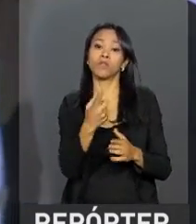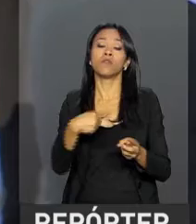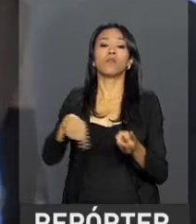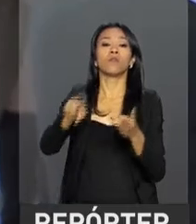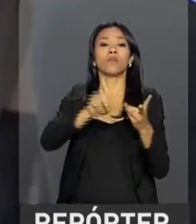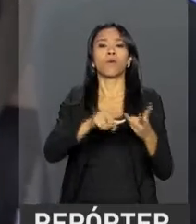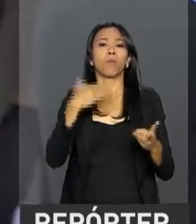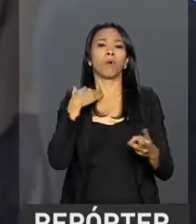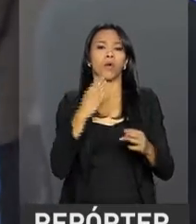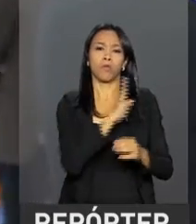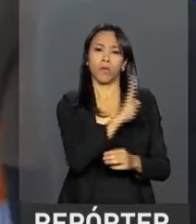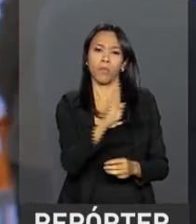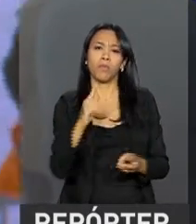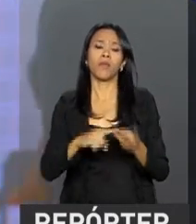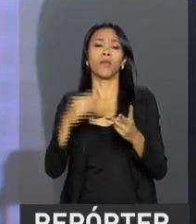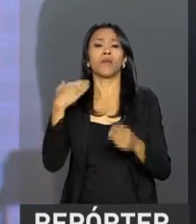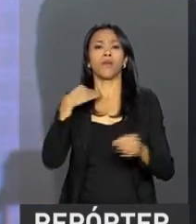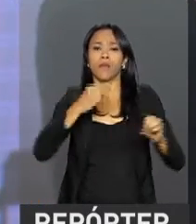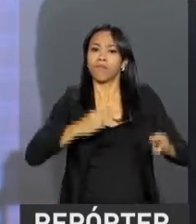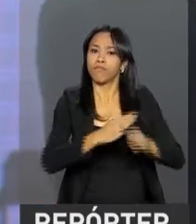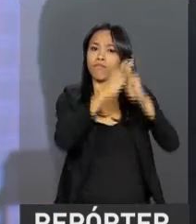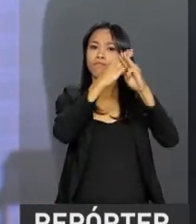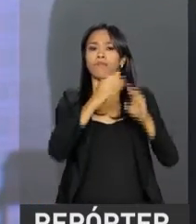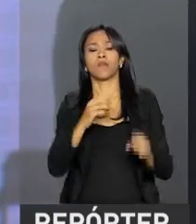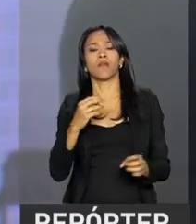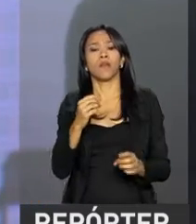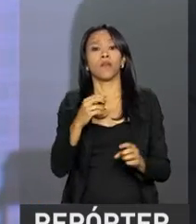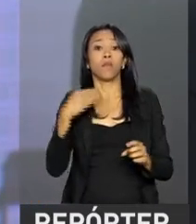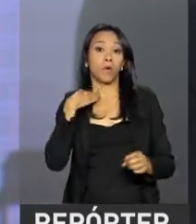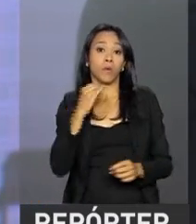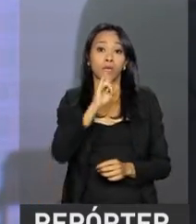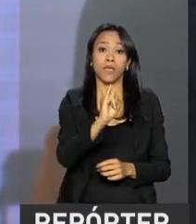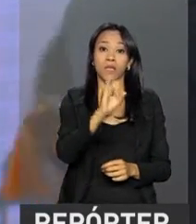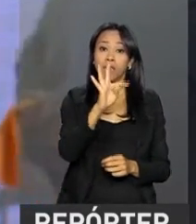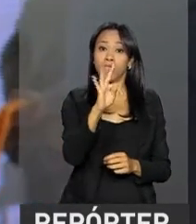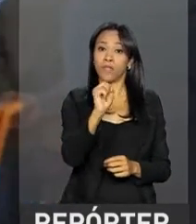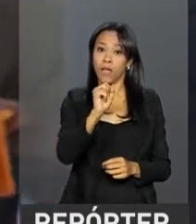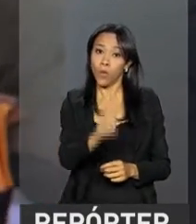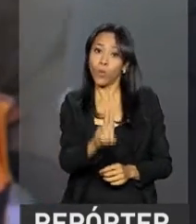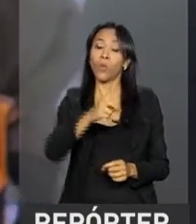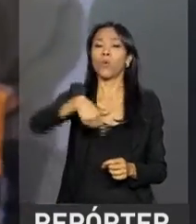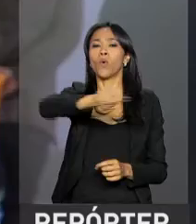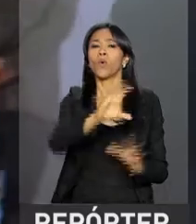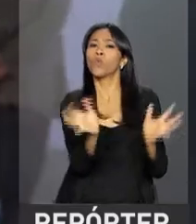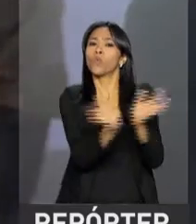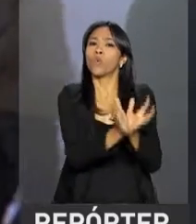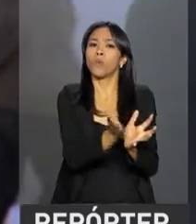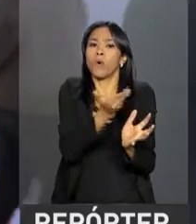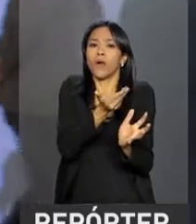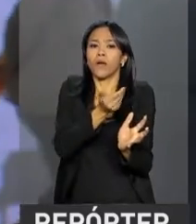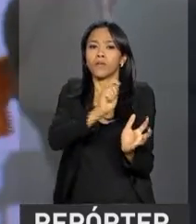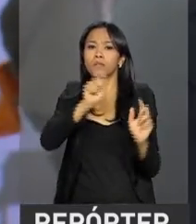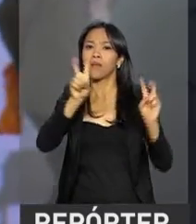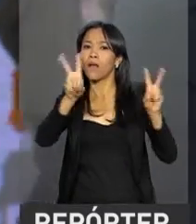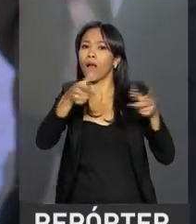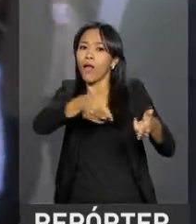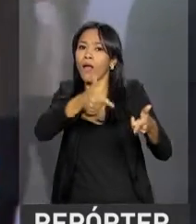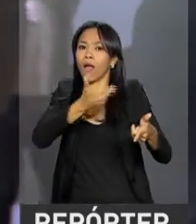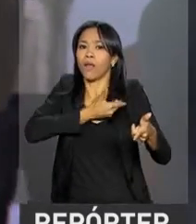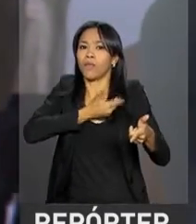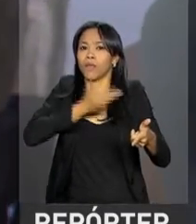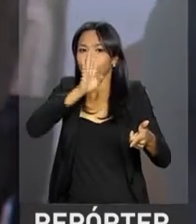do Brasil, Caixa Econômica Federal e Itaú, as ONGs Amigos do Bem e Instituto Reação, além de um